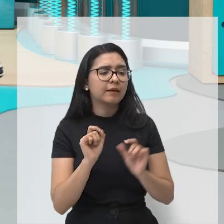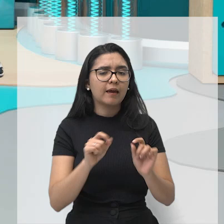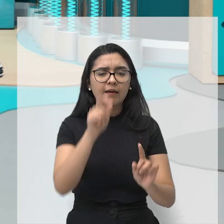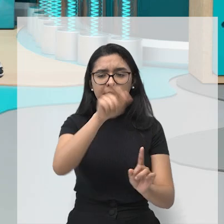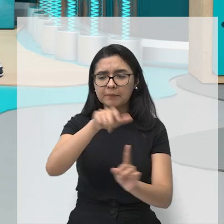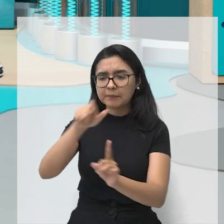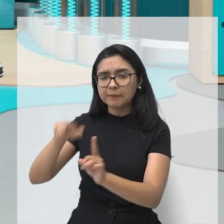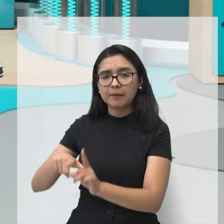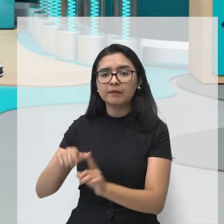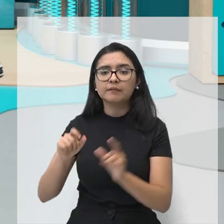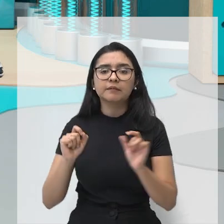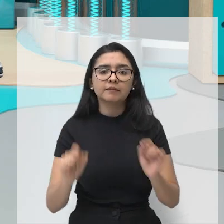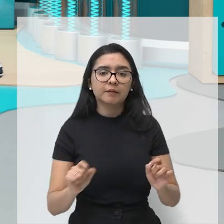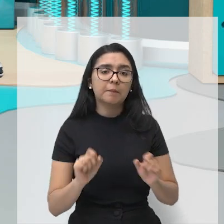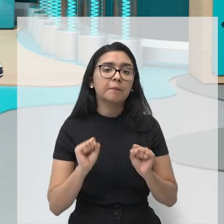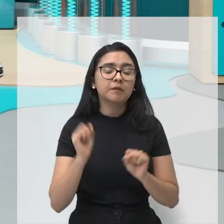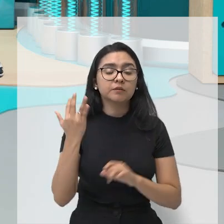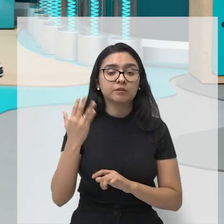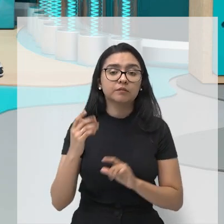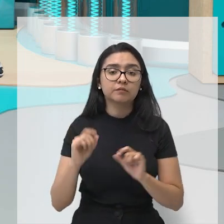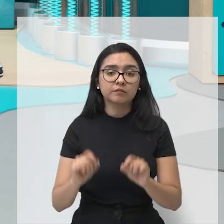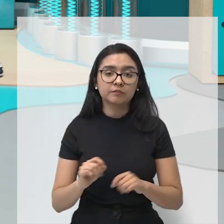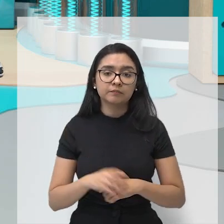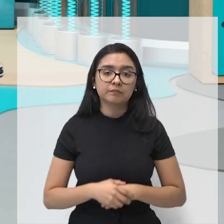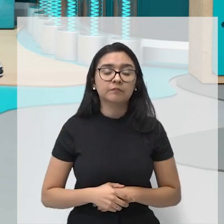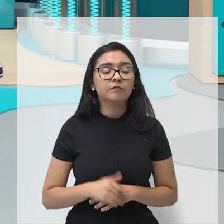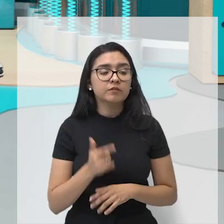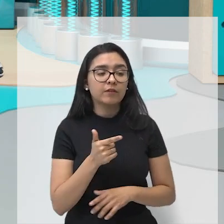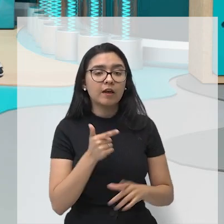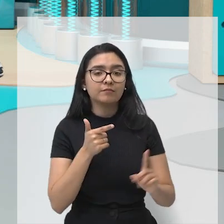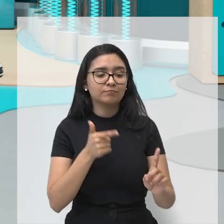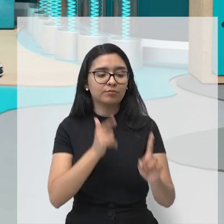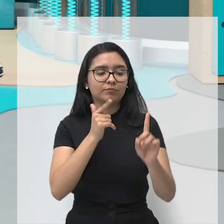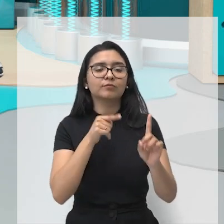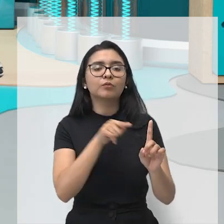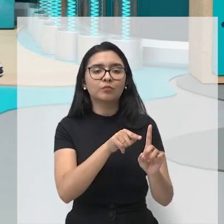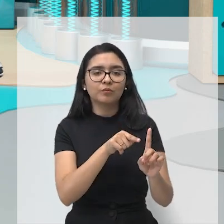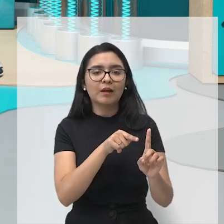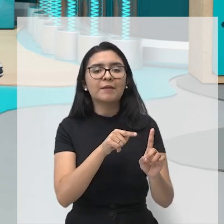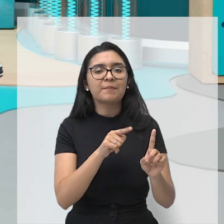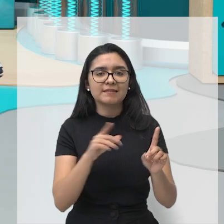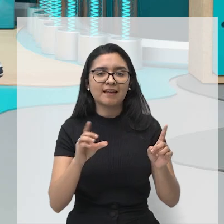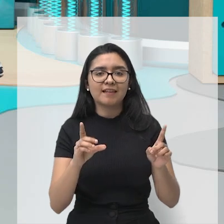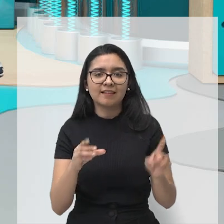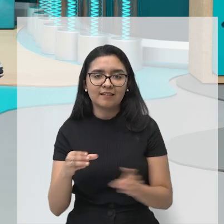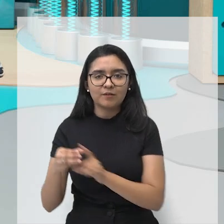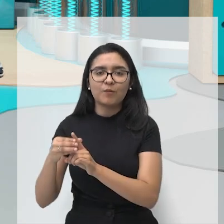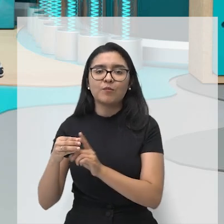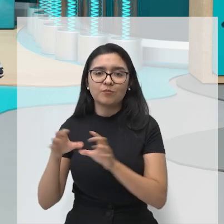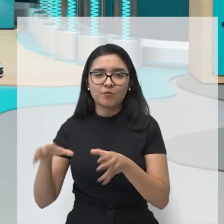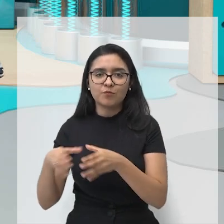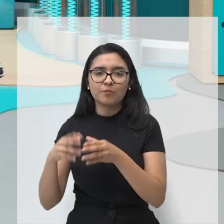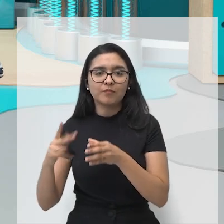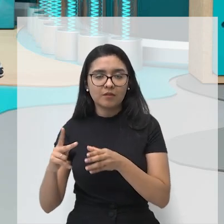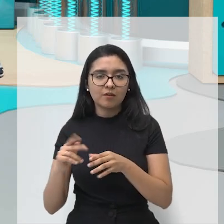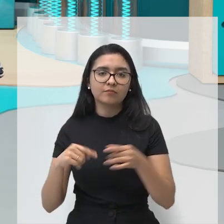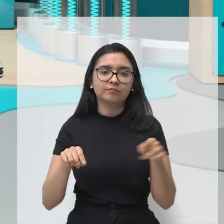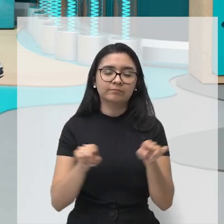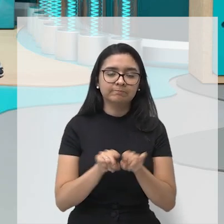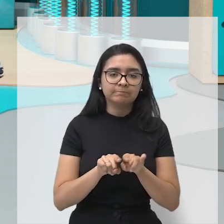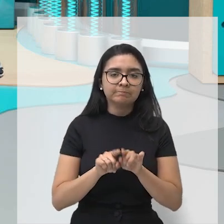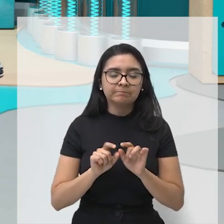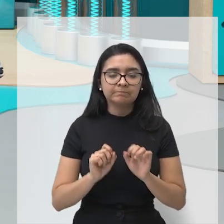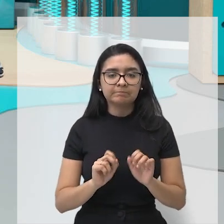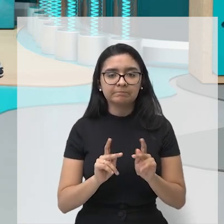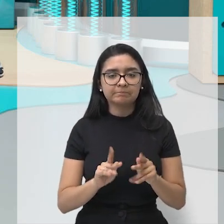quem, e esse mata-mata pode acontecer de você atingir aí um companheiro de equipe, um colega de